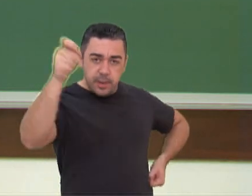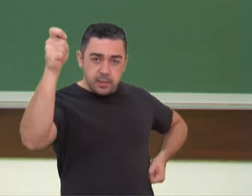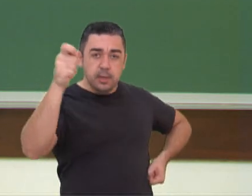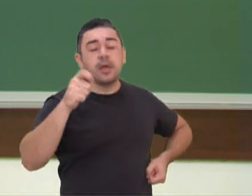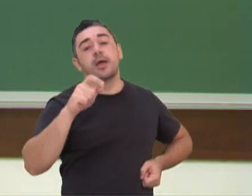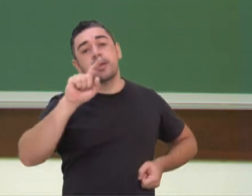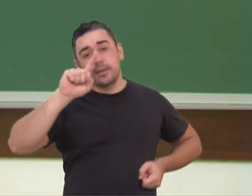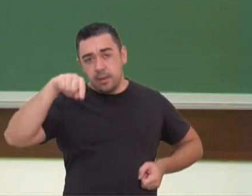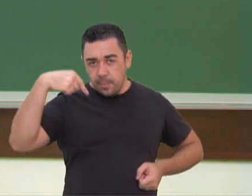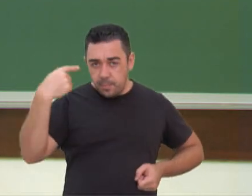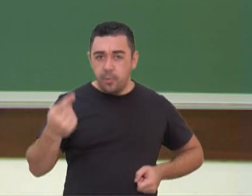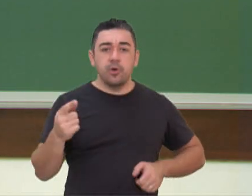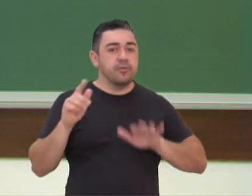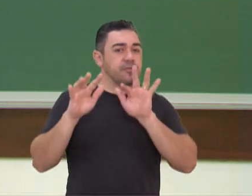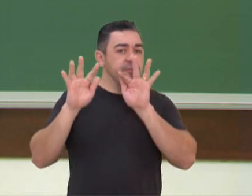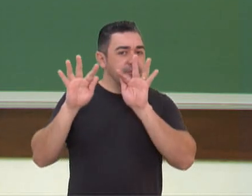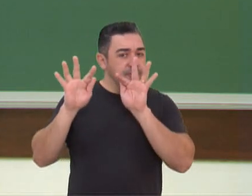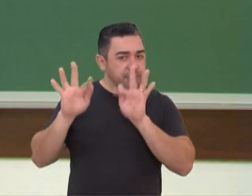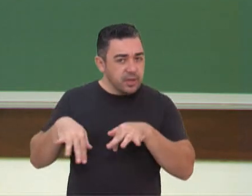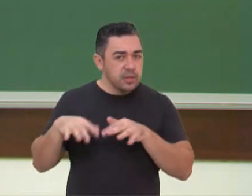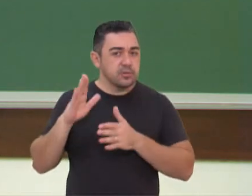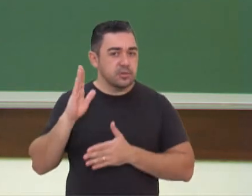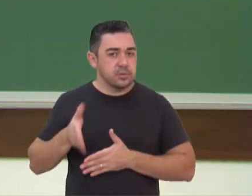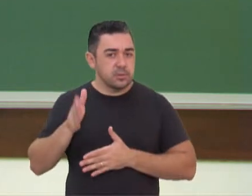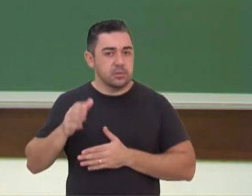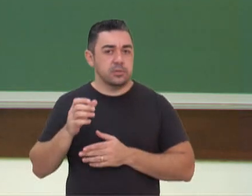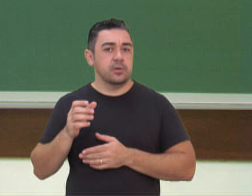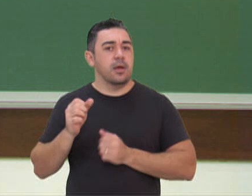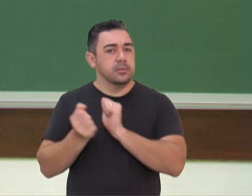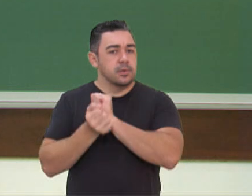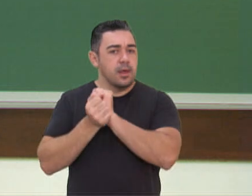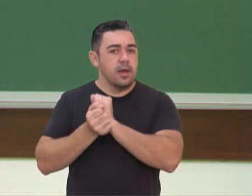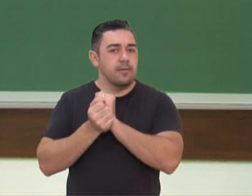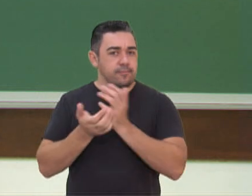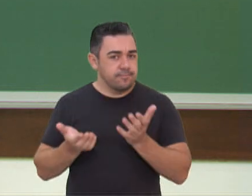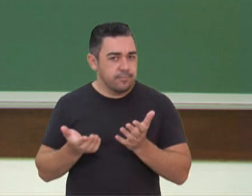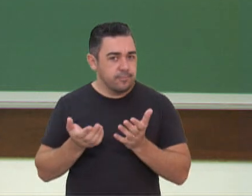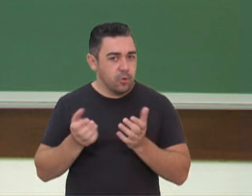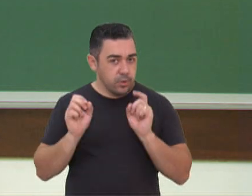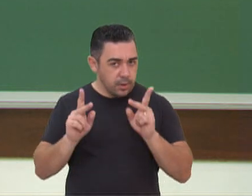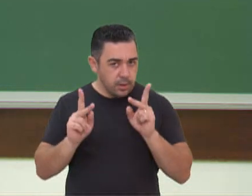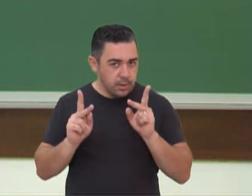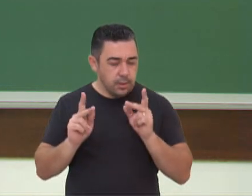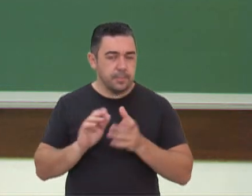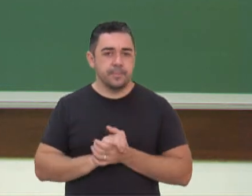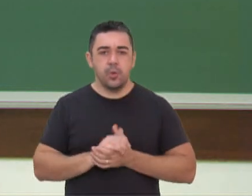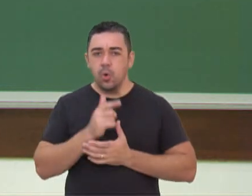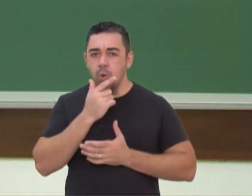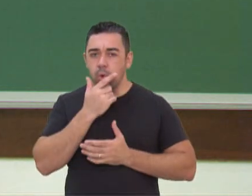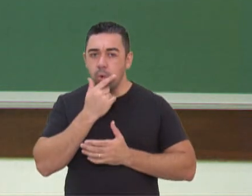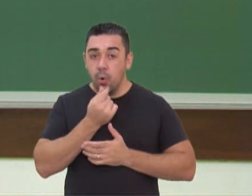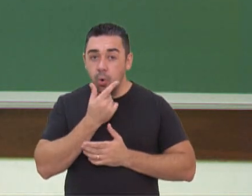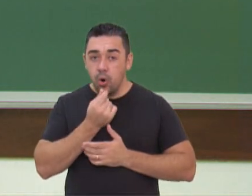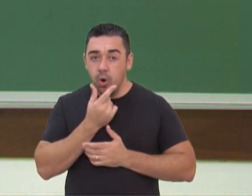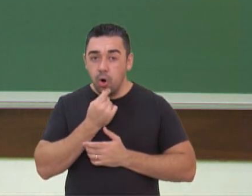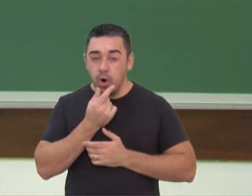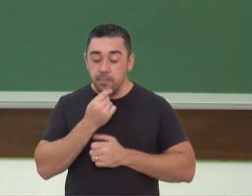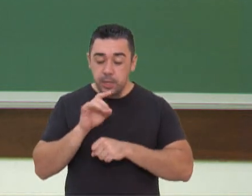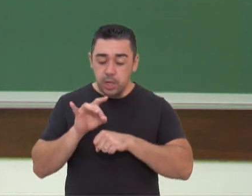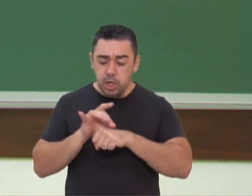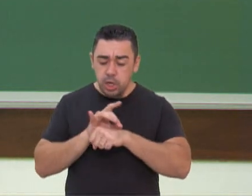século antes, do fim da escravidão. Ok? Então, o Homem de Cor. Esse primeiro jornal